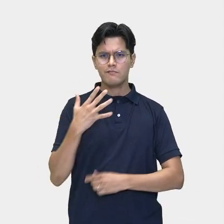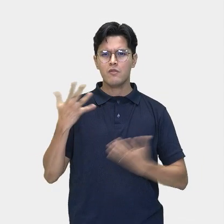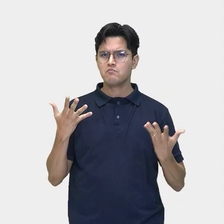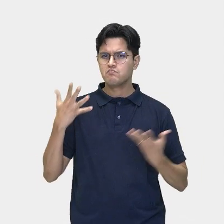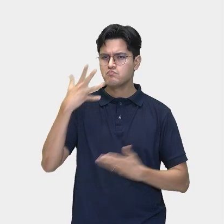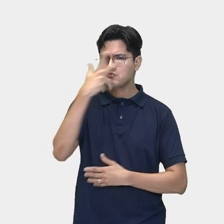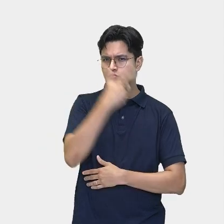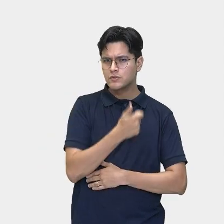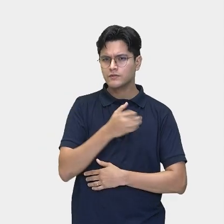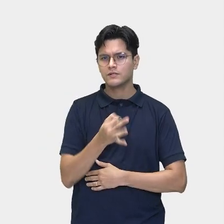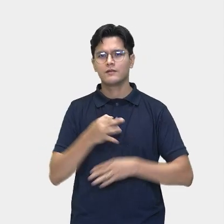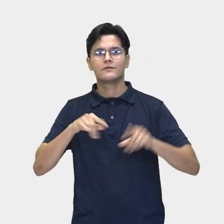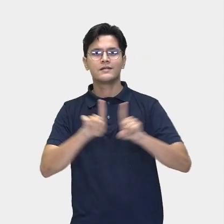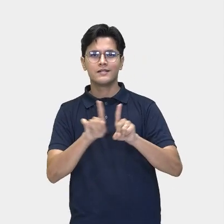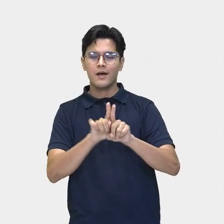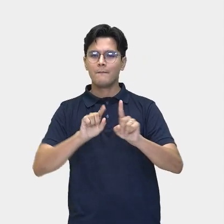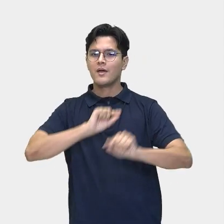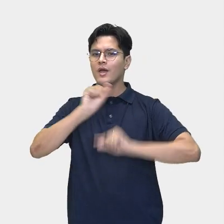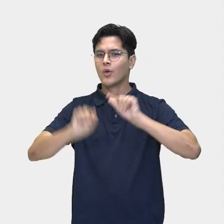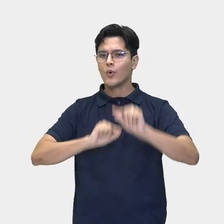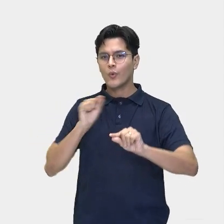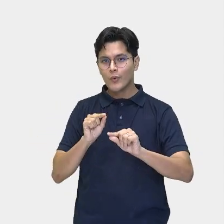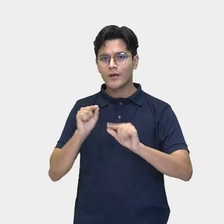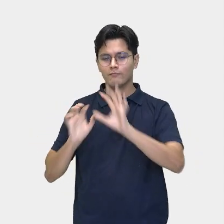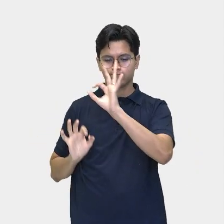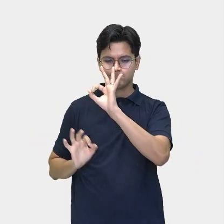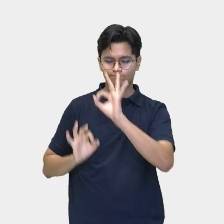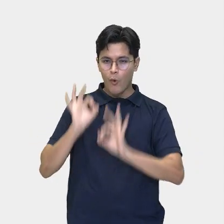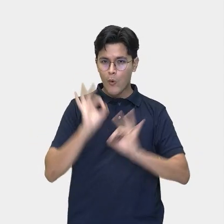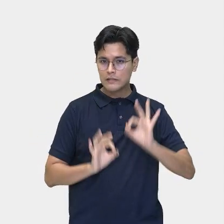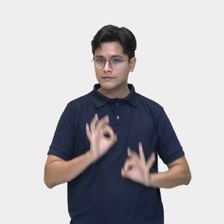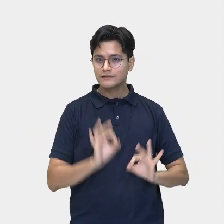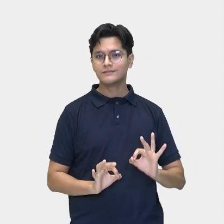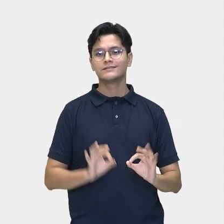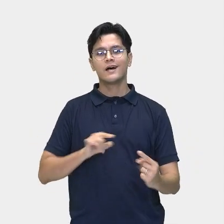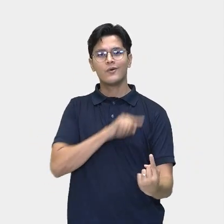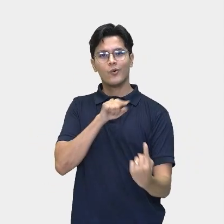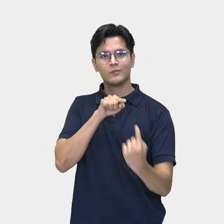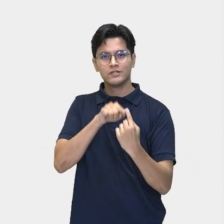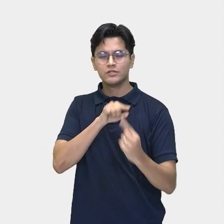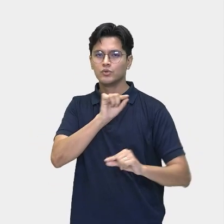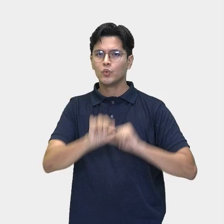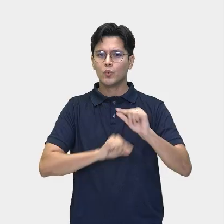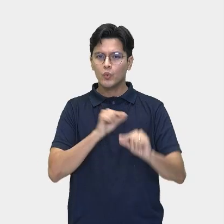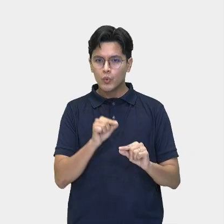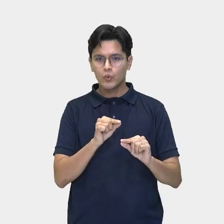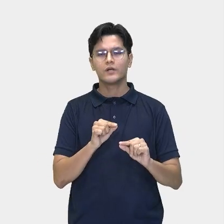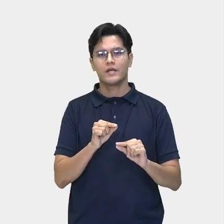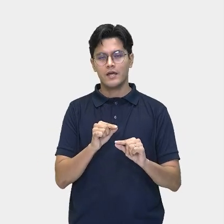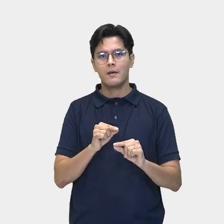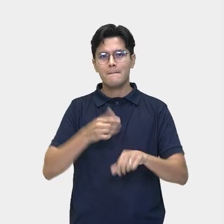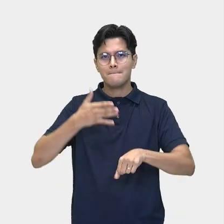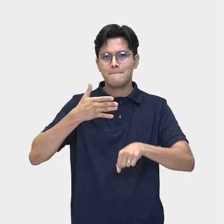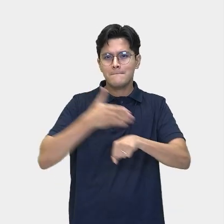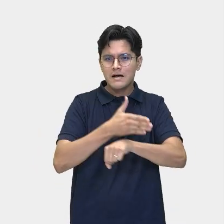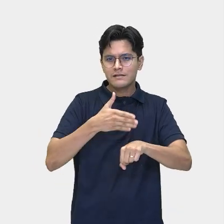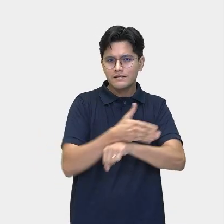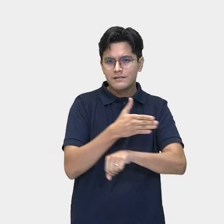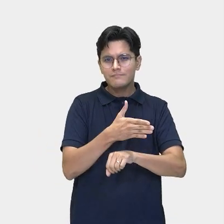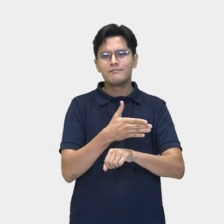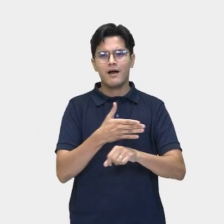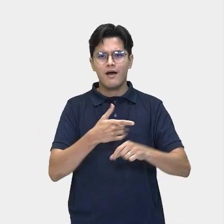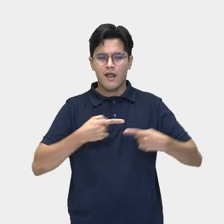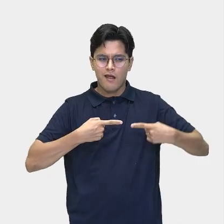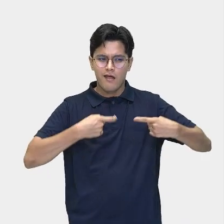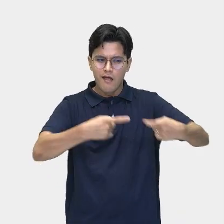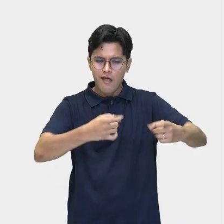mas também de preparar essas pessoas ali para a área militar, para a questão das guerras. Então, a gente já vê que a